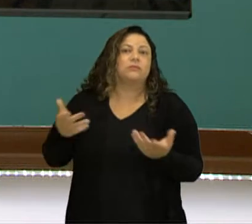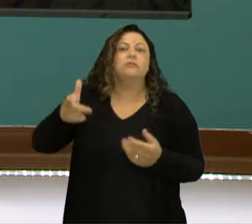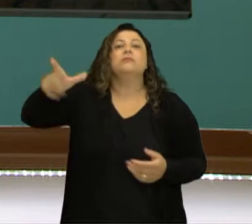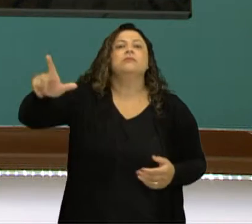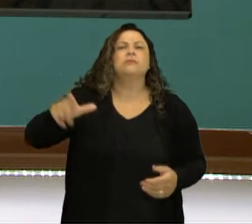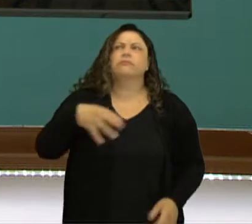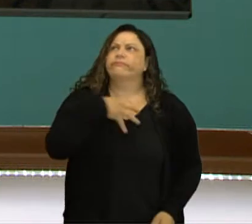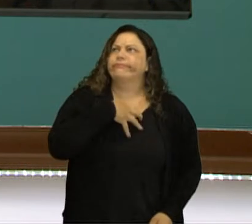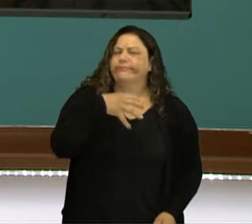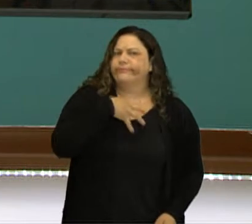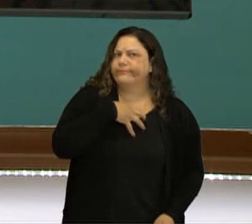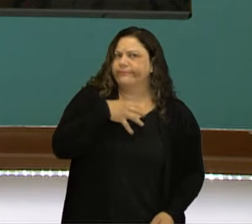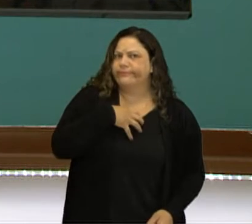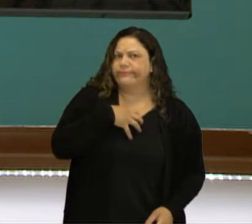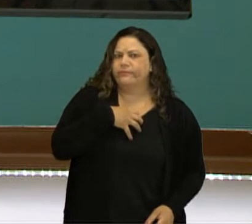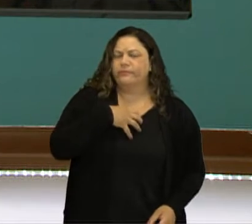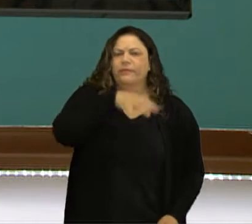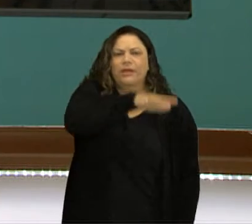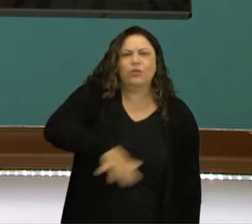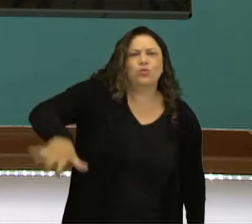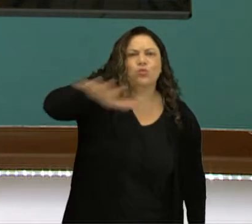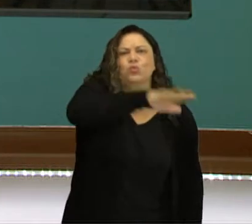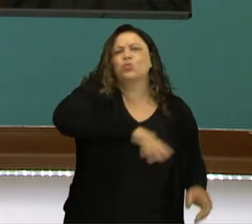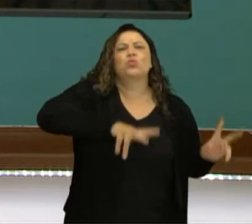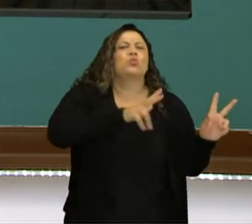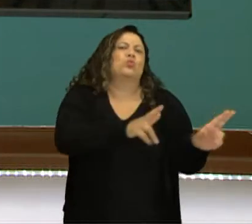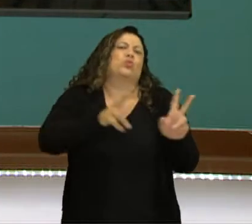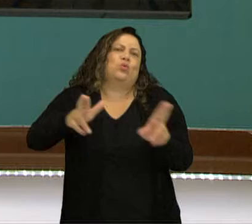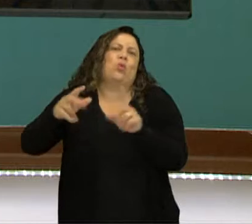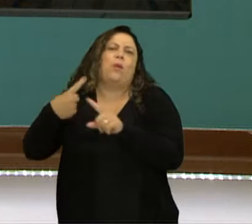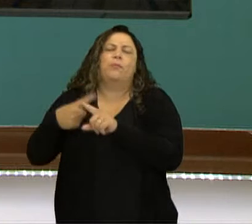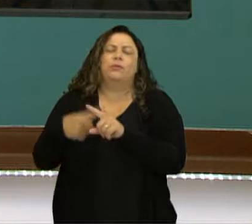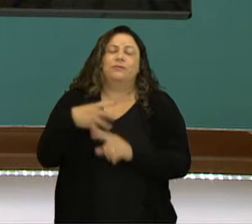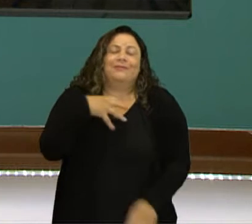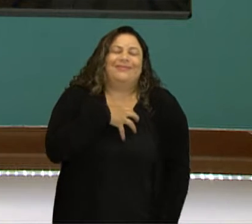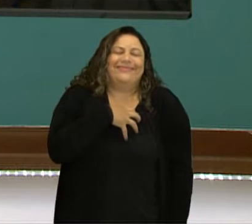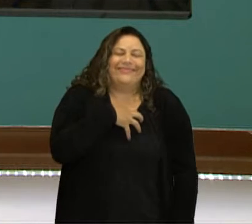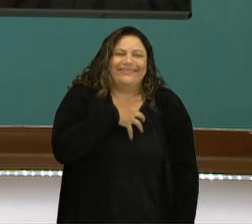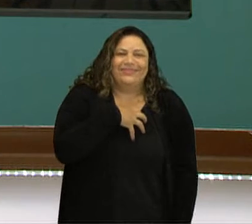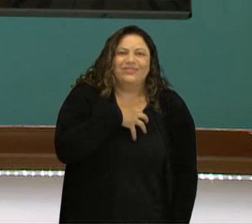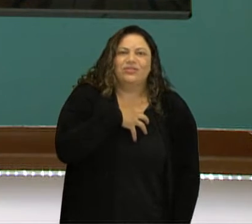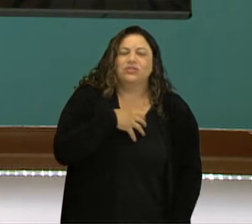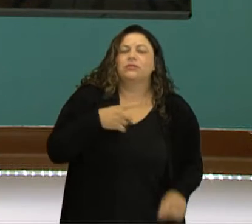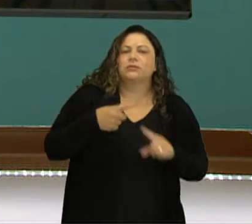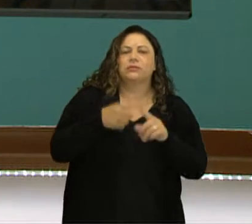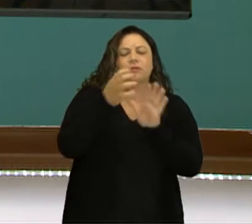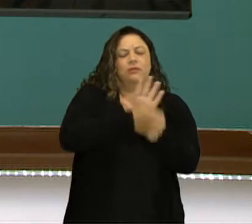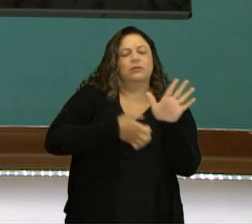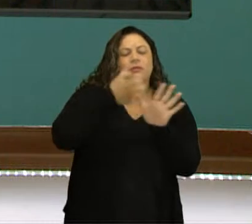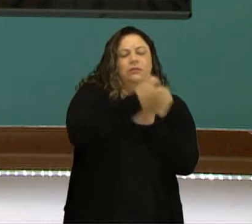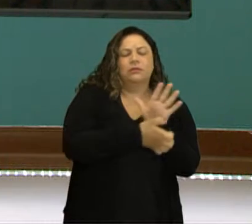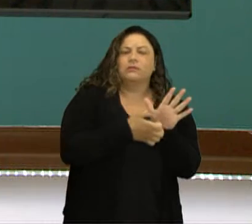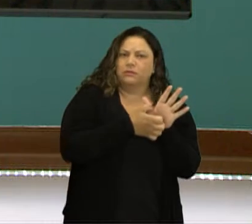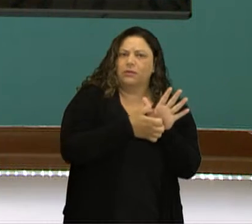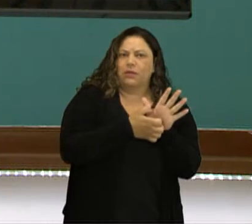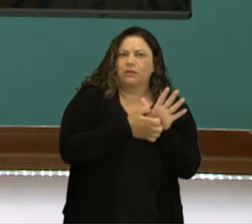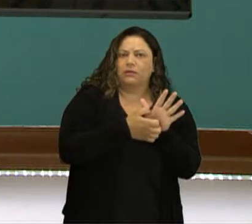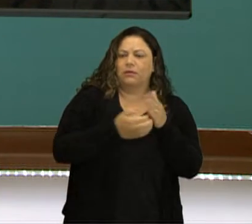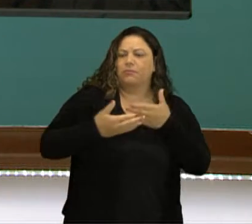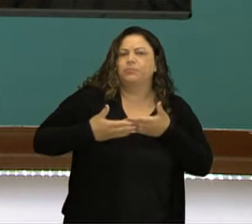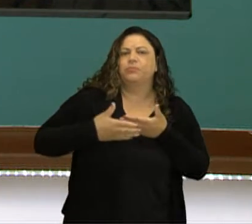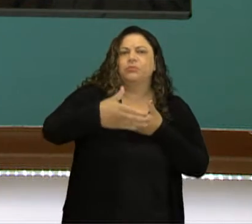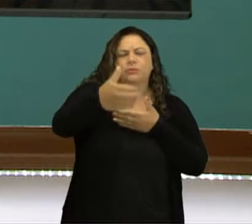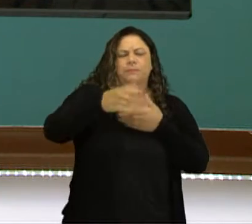mania de generalizar isso por causa que a gente sente o movimento. Então, quando você está lá no trem, às vezes ele está partindo, existe